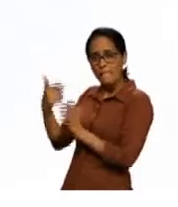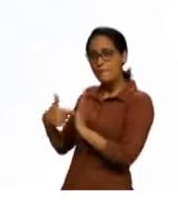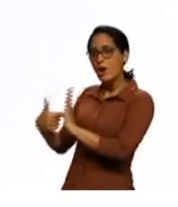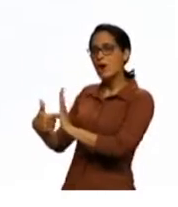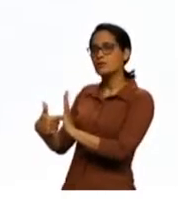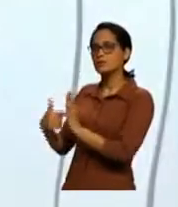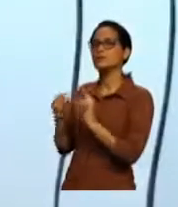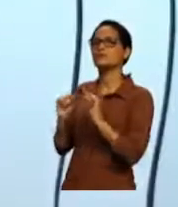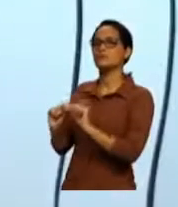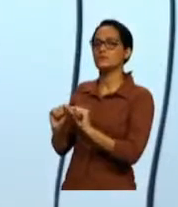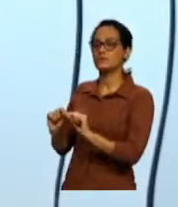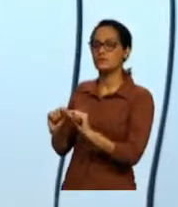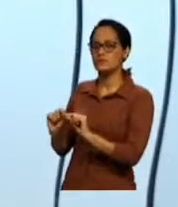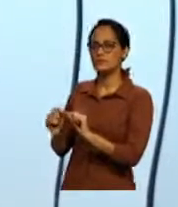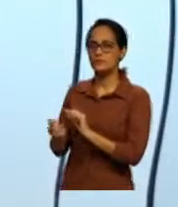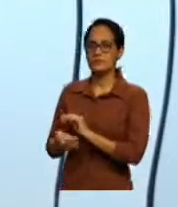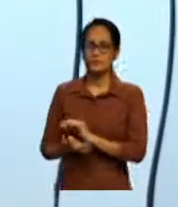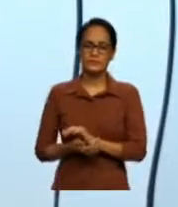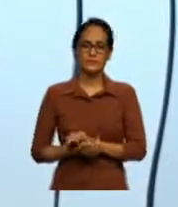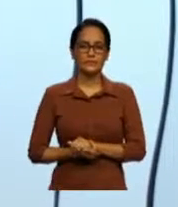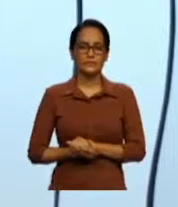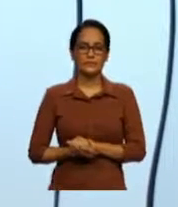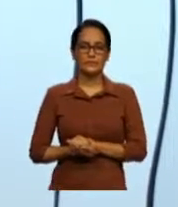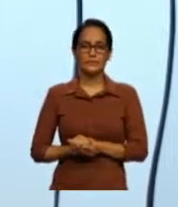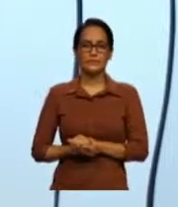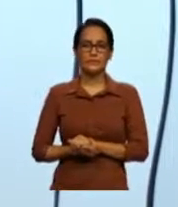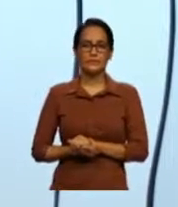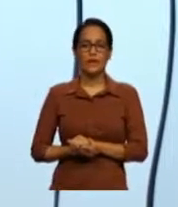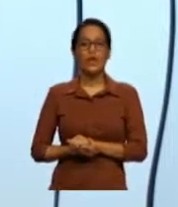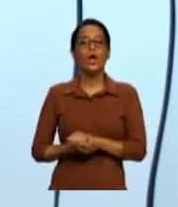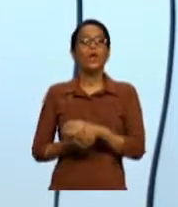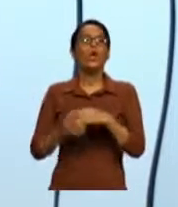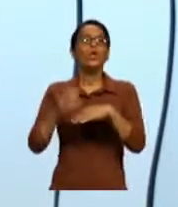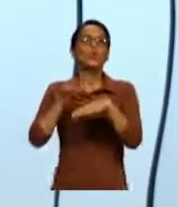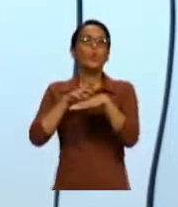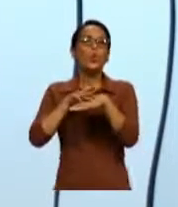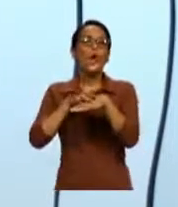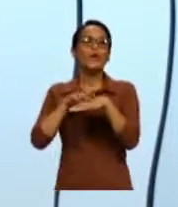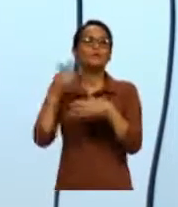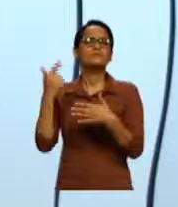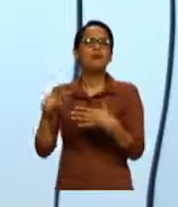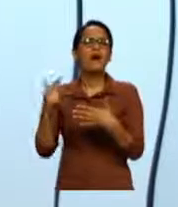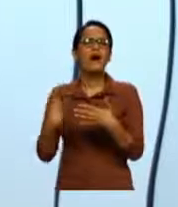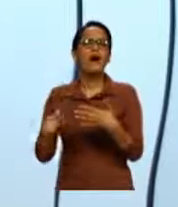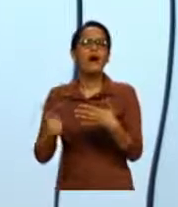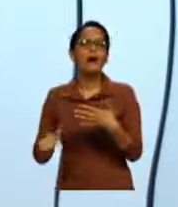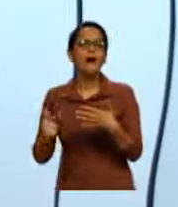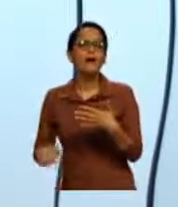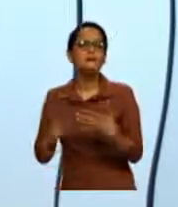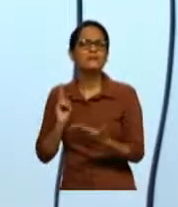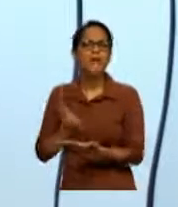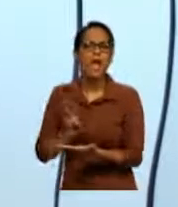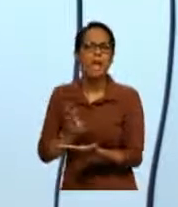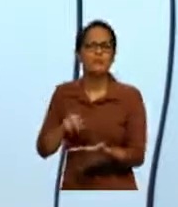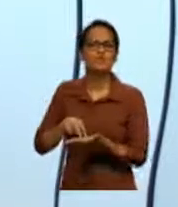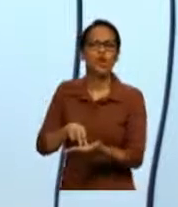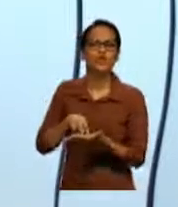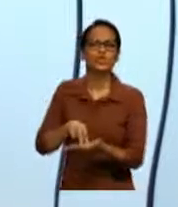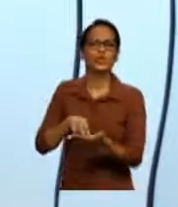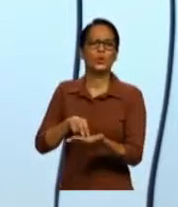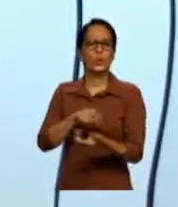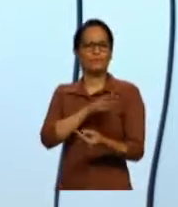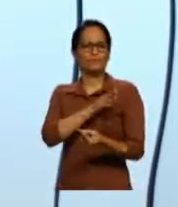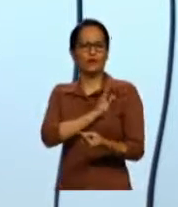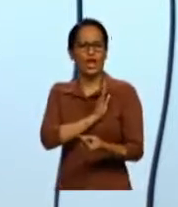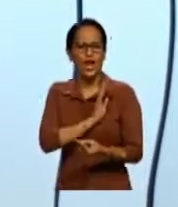mostrar? Que as doenças crônicas, como doenças cardiovasculares,